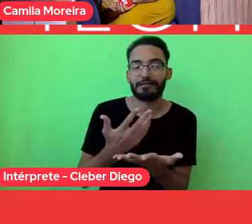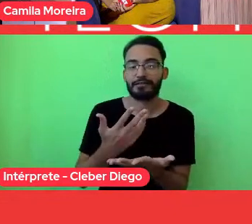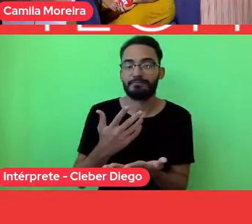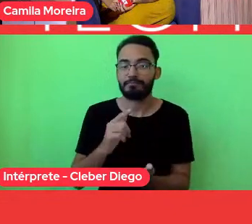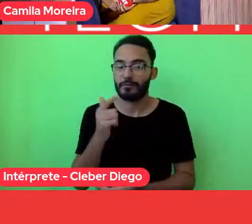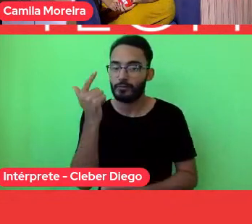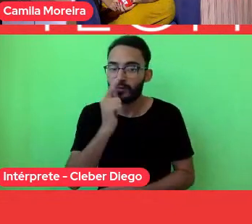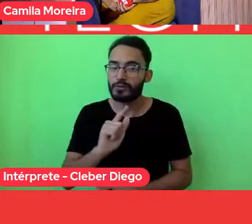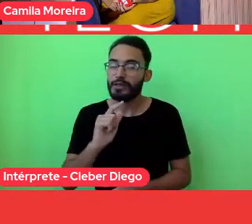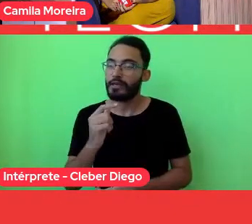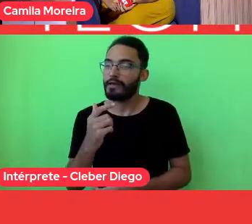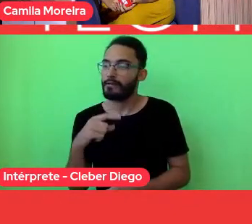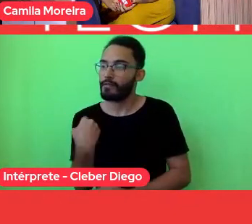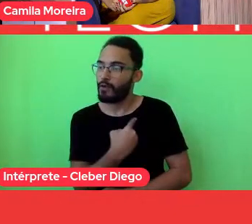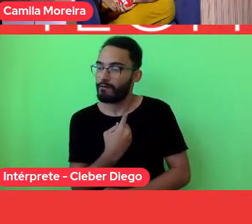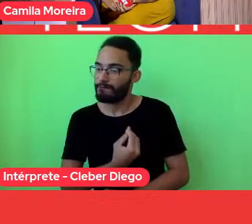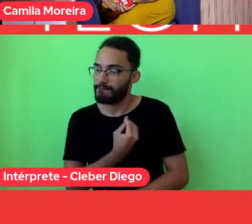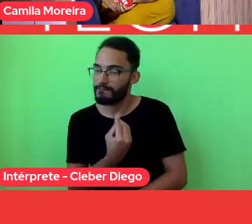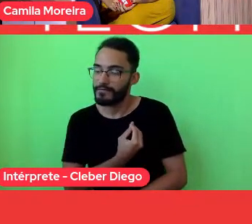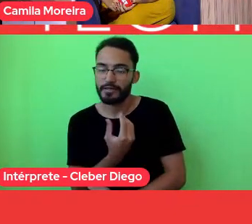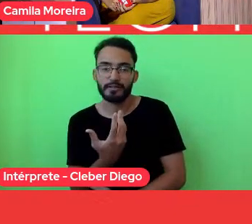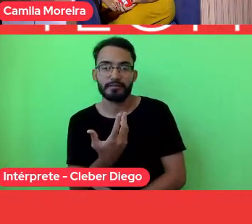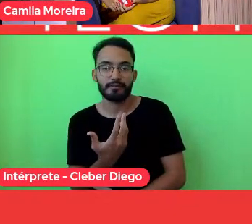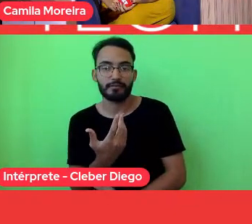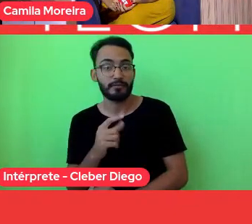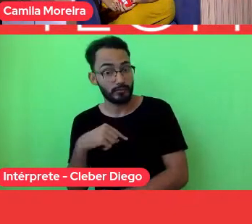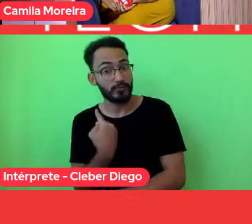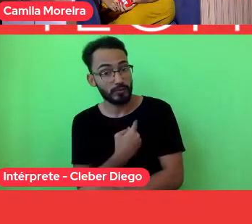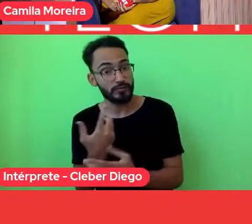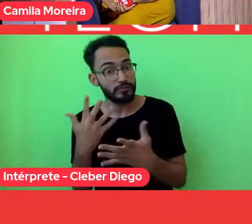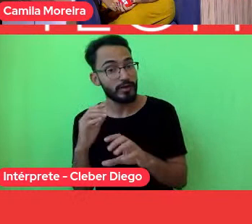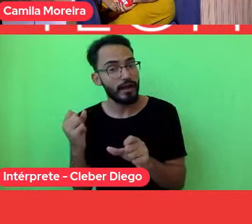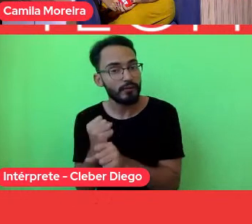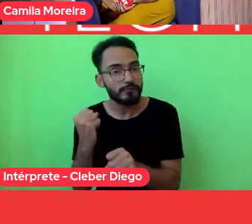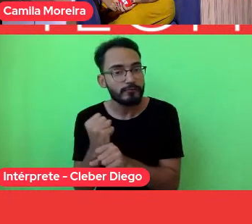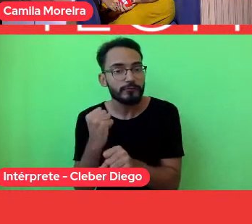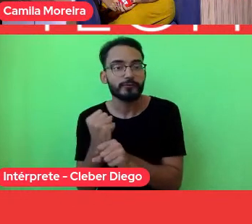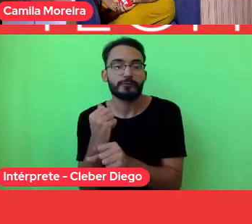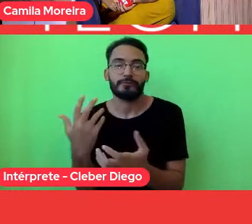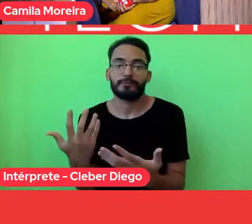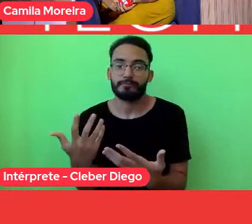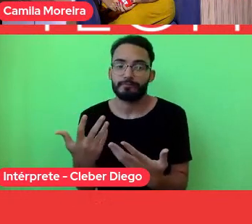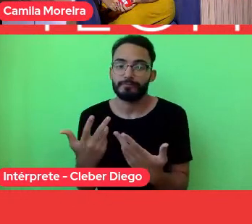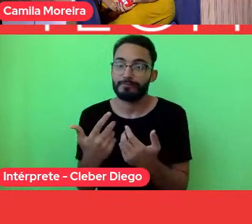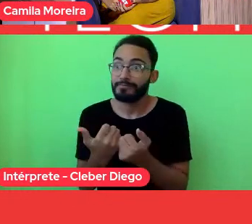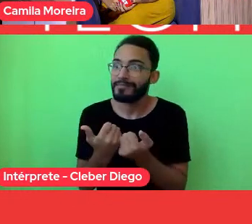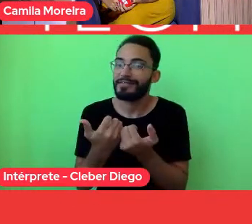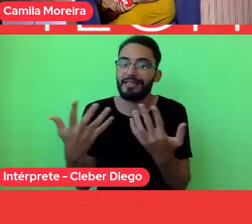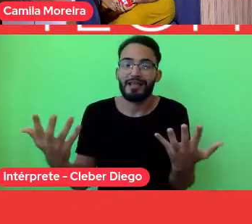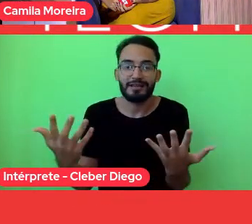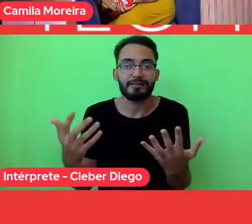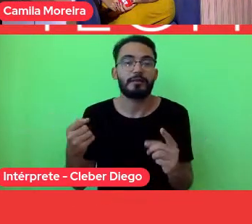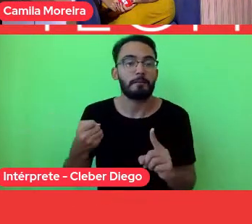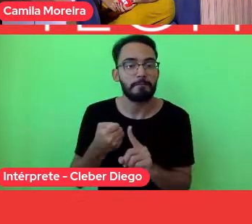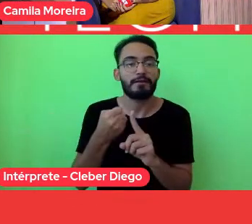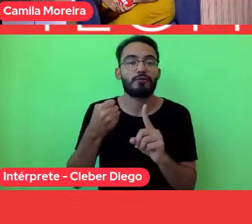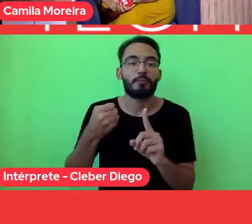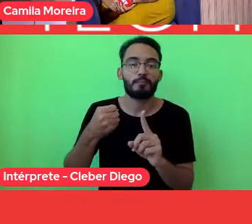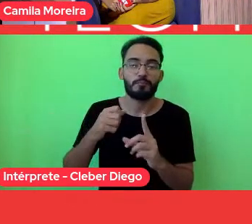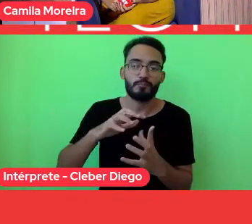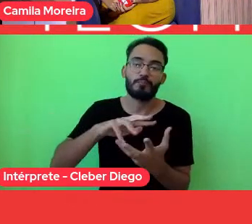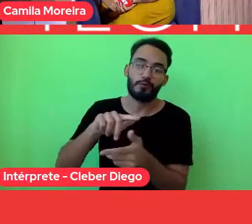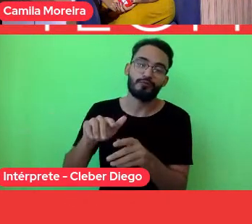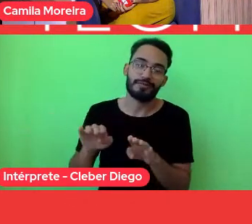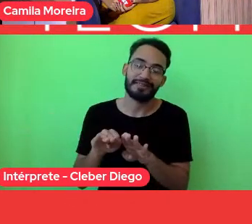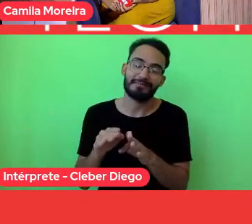histórias pessoais, no que a gente está construindo, entregando e, sei lá, impactando no mundo, sabe? Eu acho